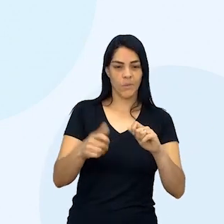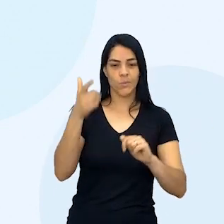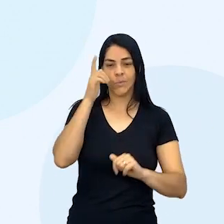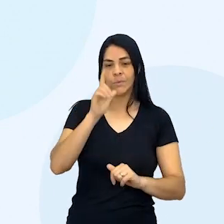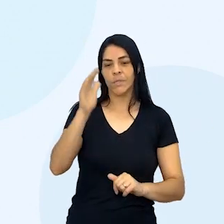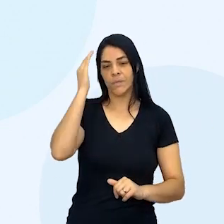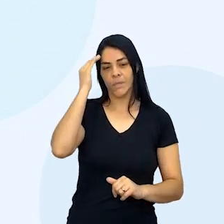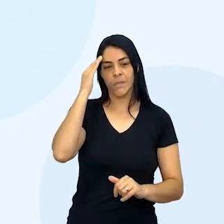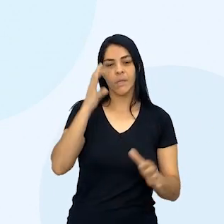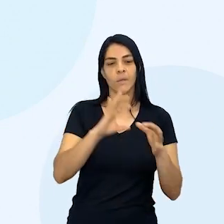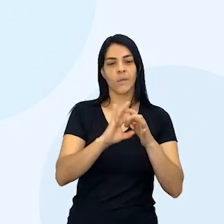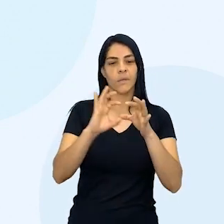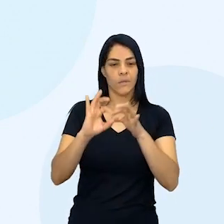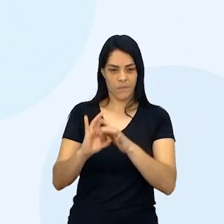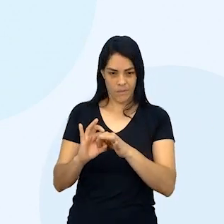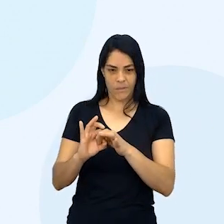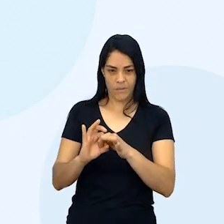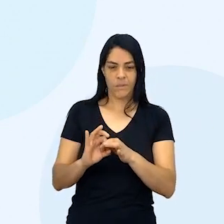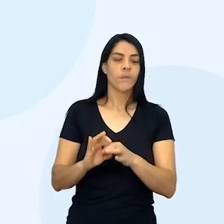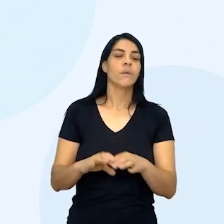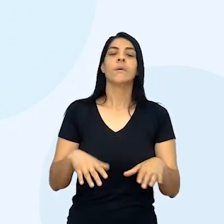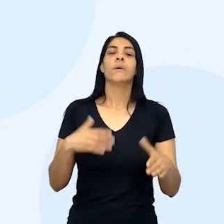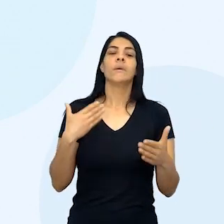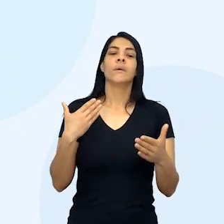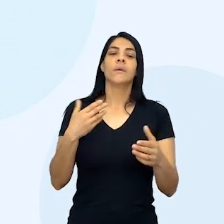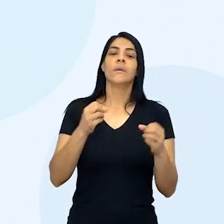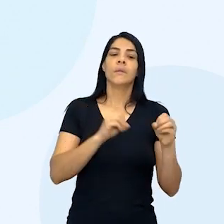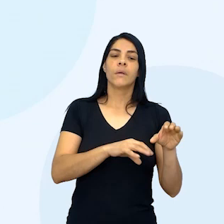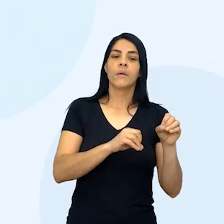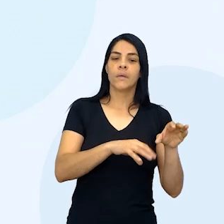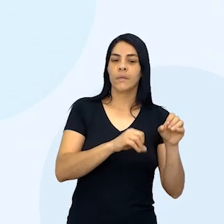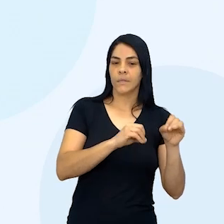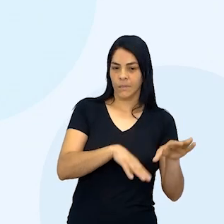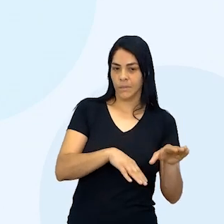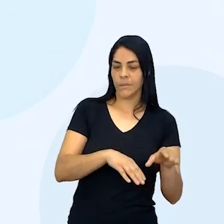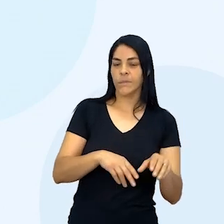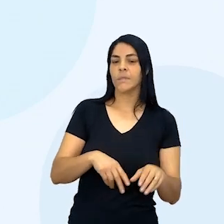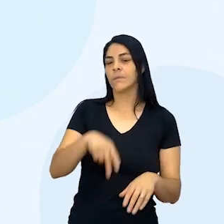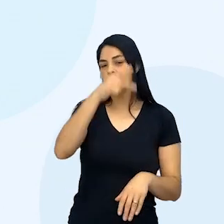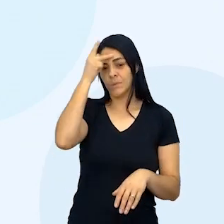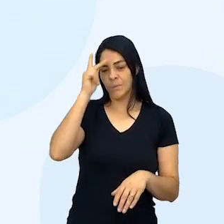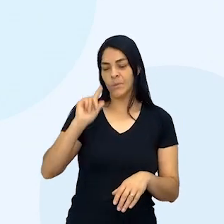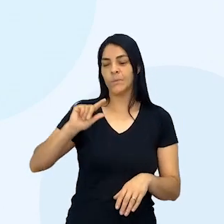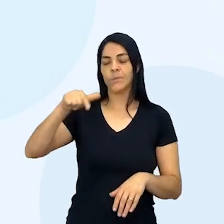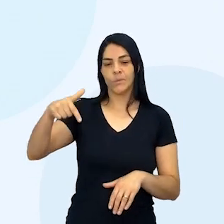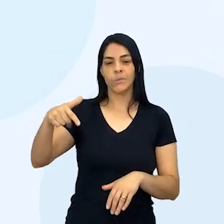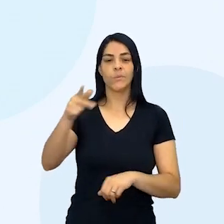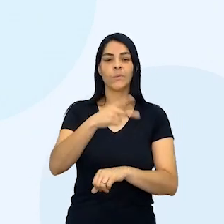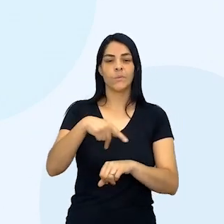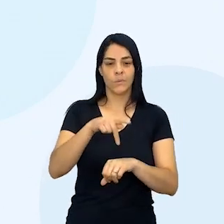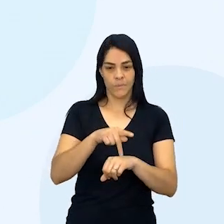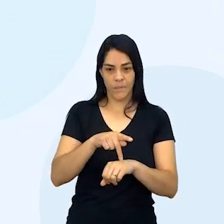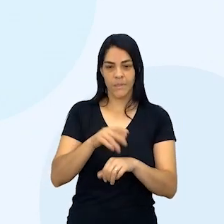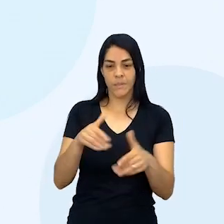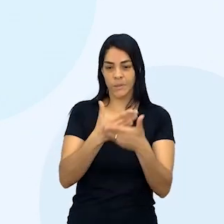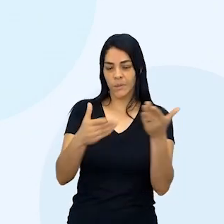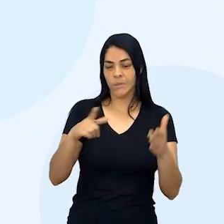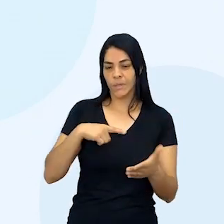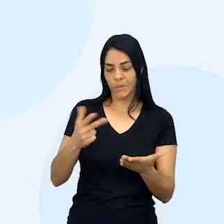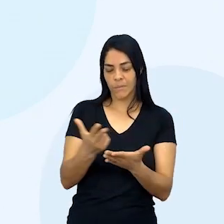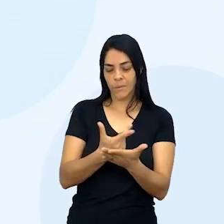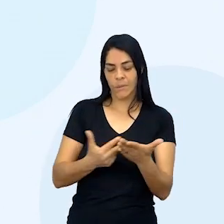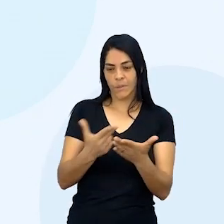isso, no contexto da educação de imigrantes. Não é isso, Daniel? Sim. A gente tem um desenho ali, Daniel, não é isso? Nós temos um desenho, tem